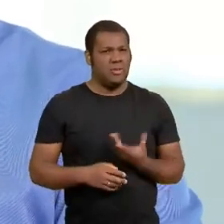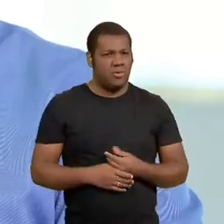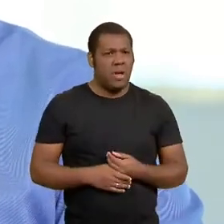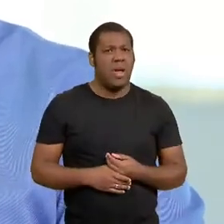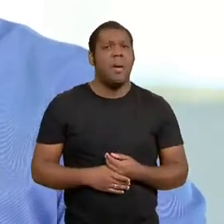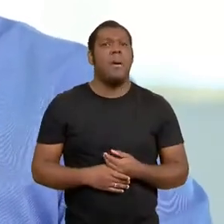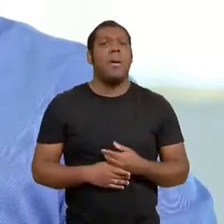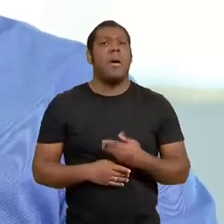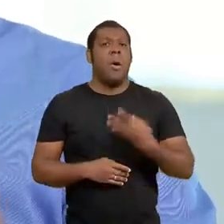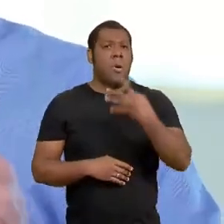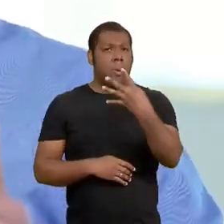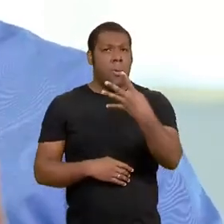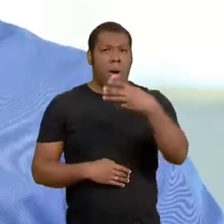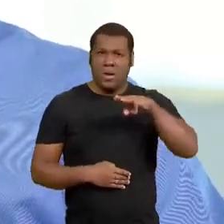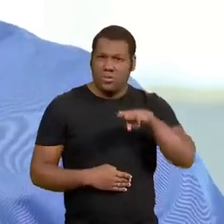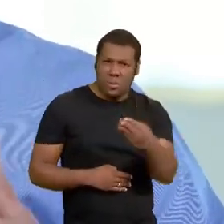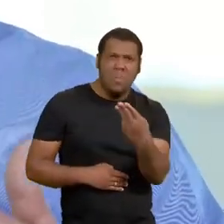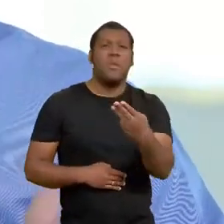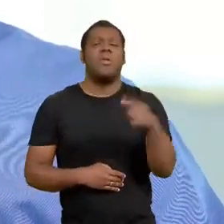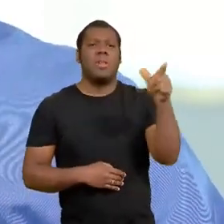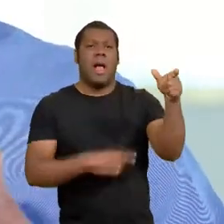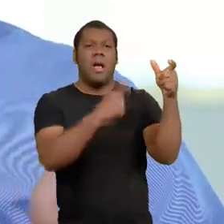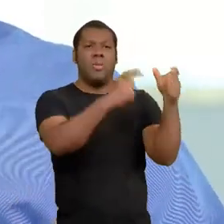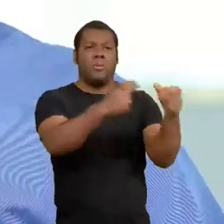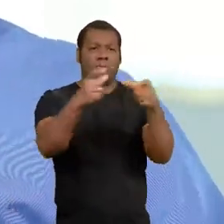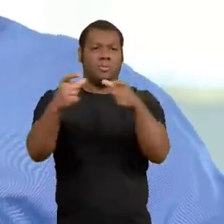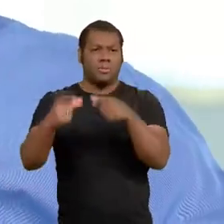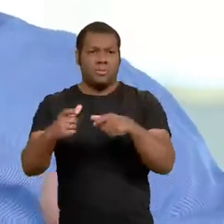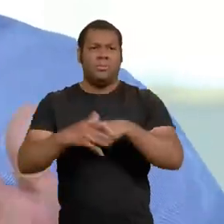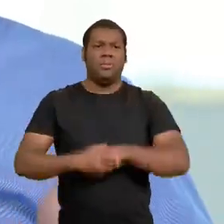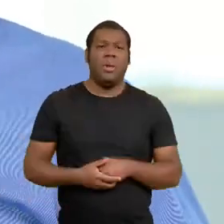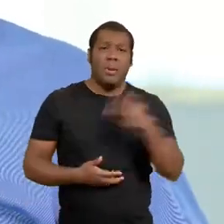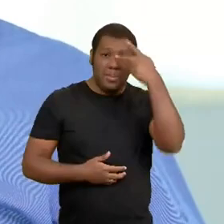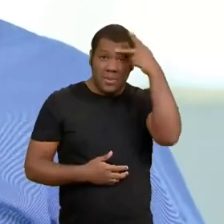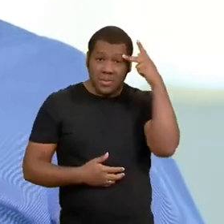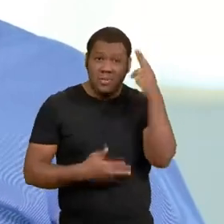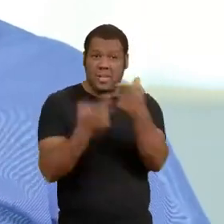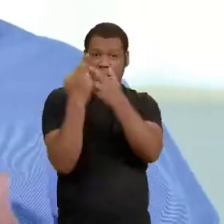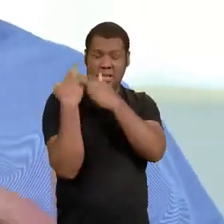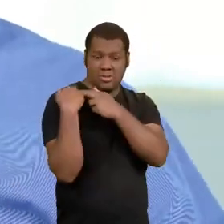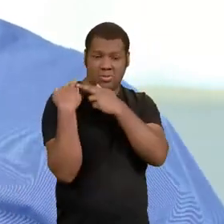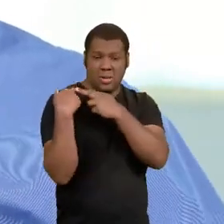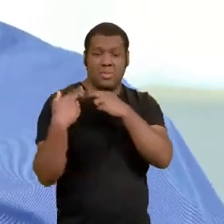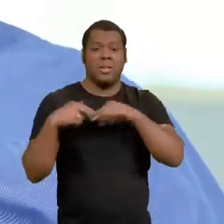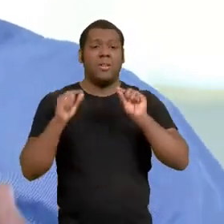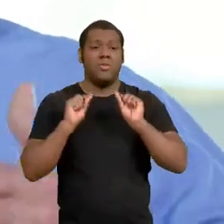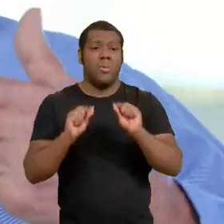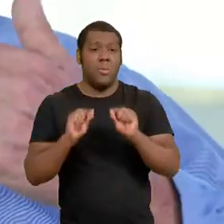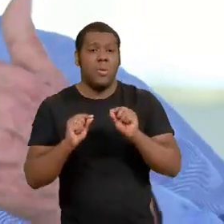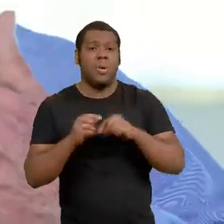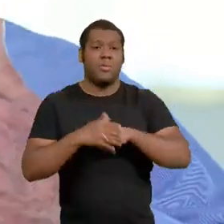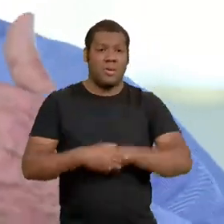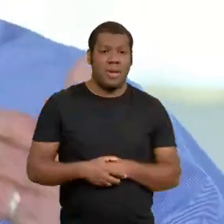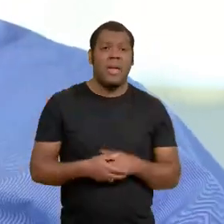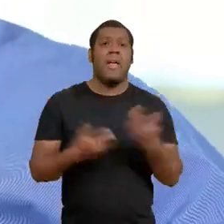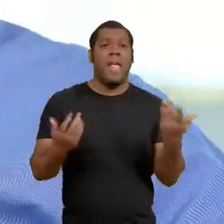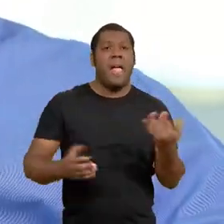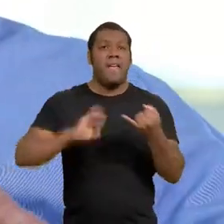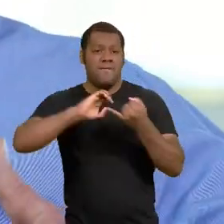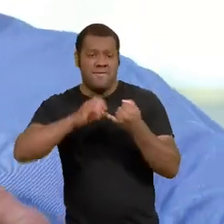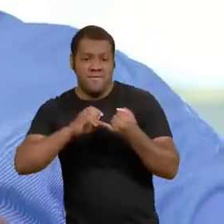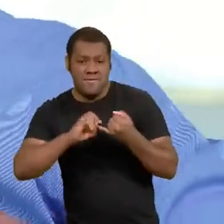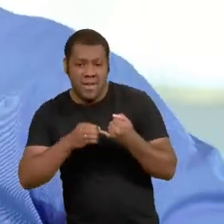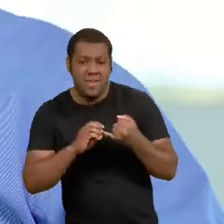100 hectares. Uhum. Essas pessoas são responsáveis pela produção de muita coisa que nós comemos, de feijão, de arroz, sabe, de cria